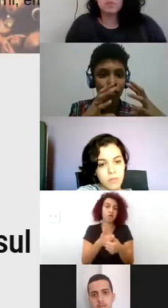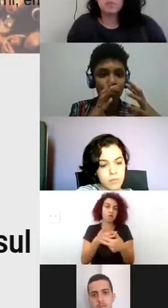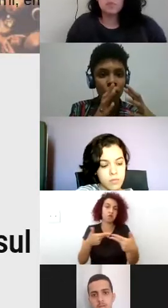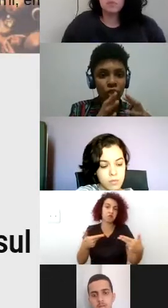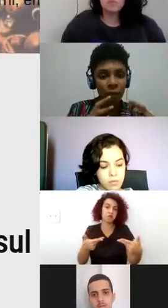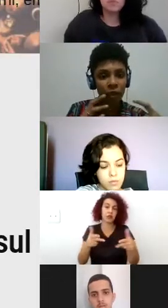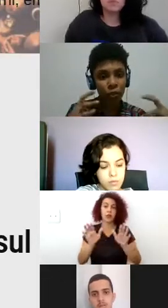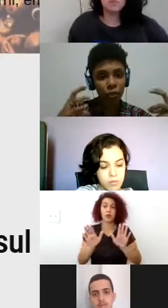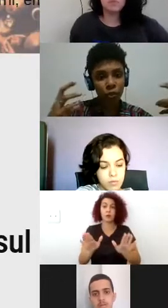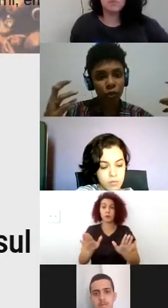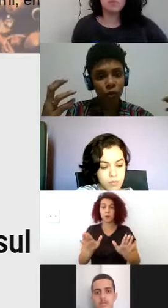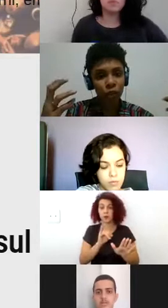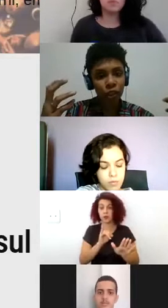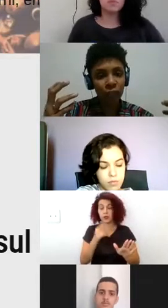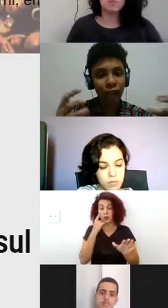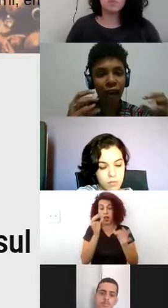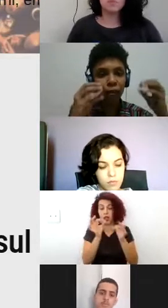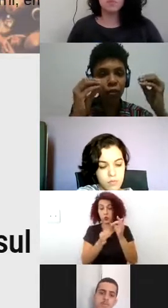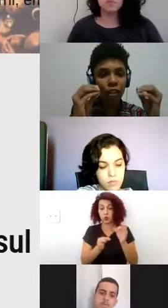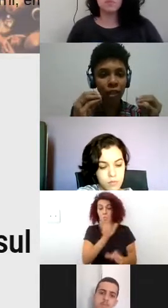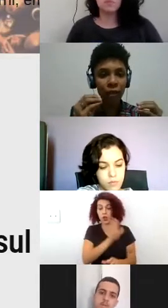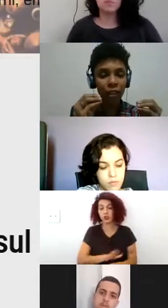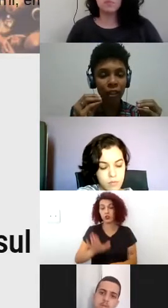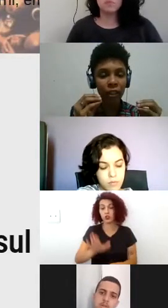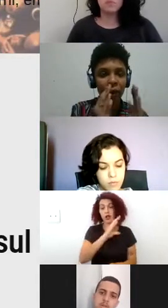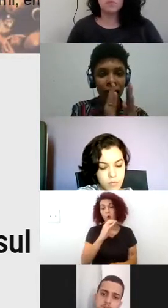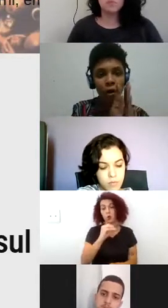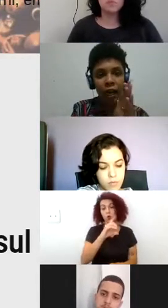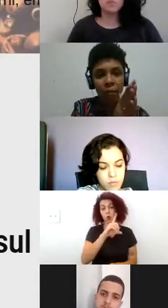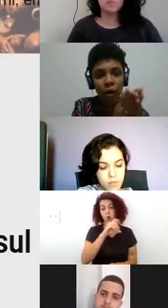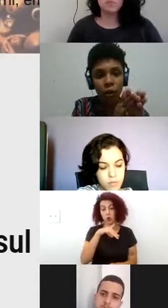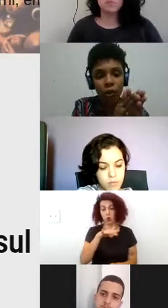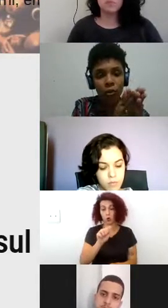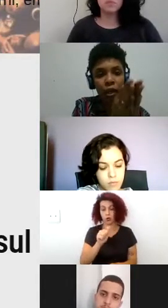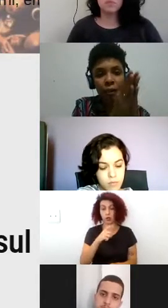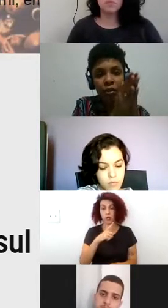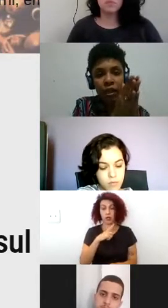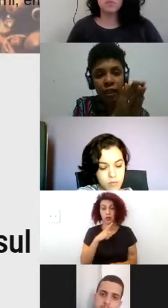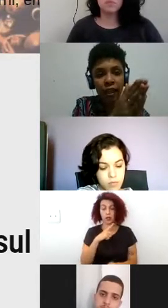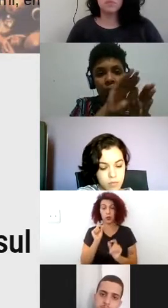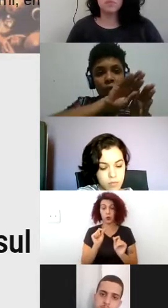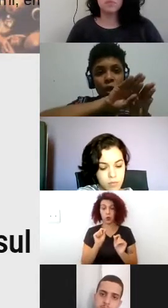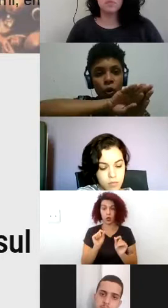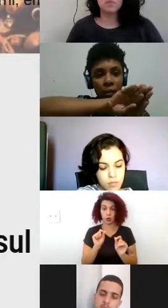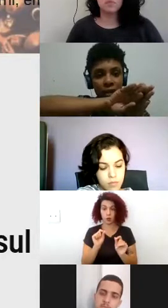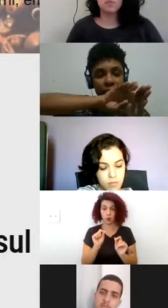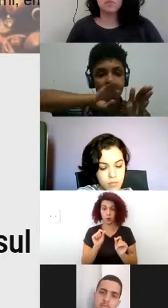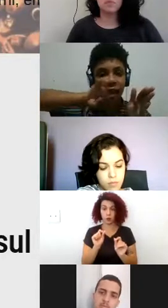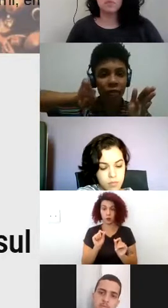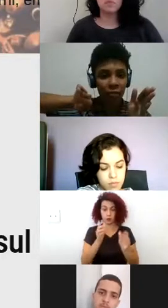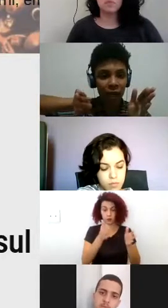mas quando a gente vem para a estrutura de colônia automaticamente a gente vai pegar um olhar biológico e mostrar que